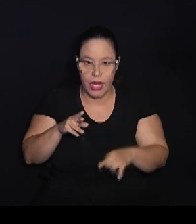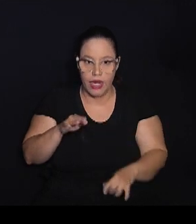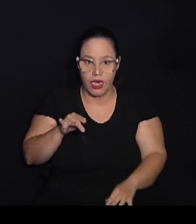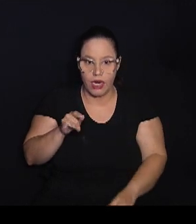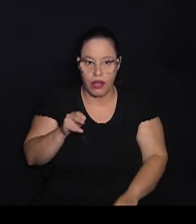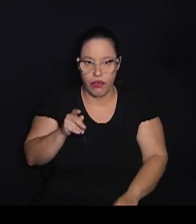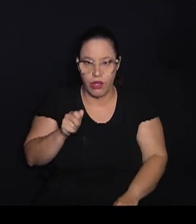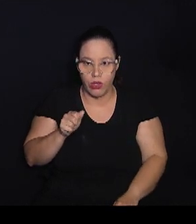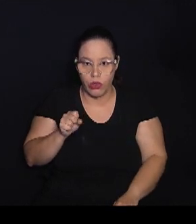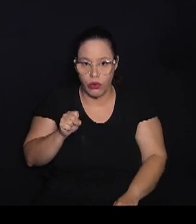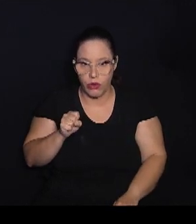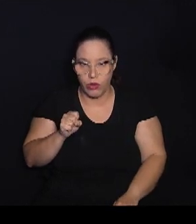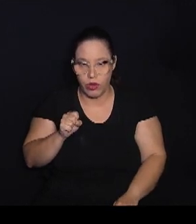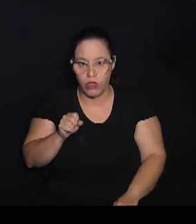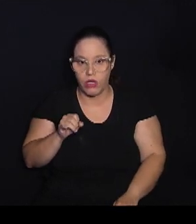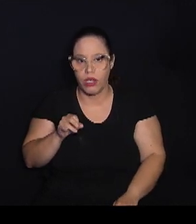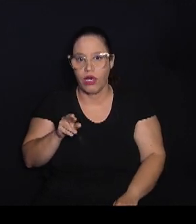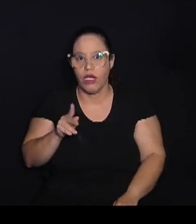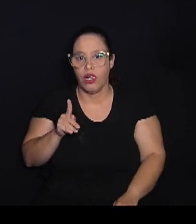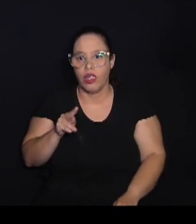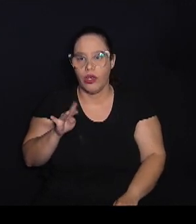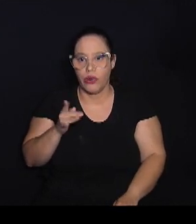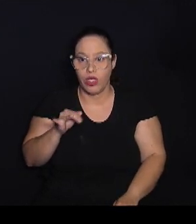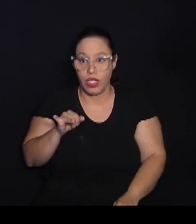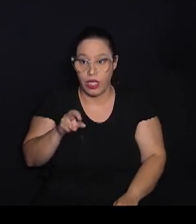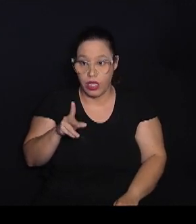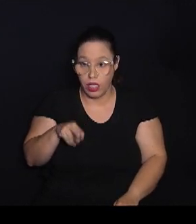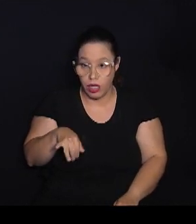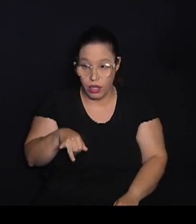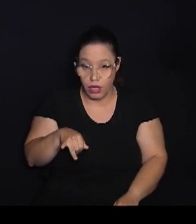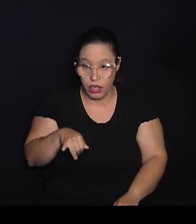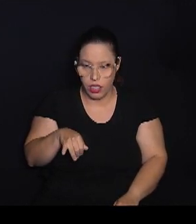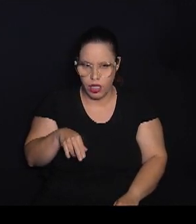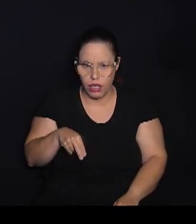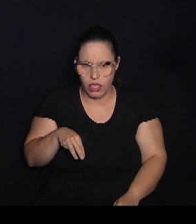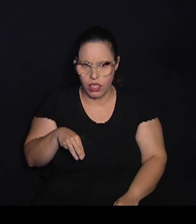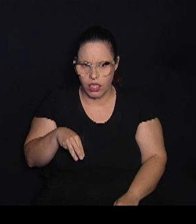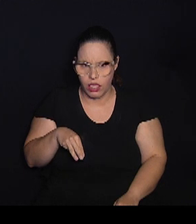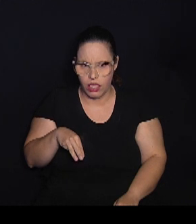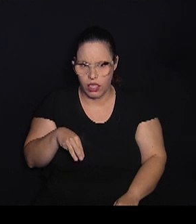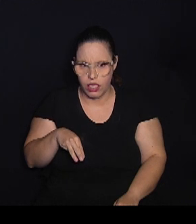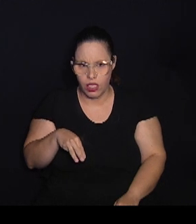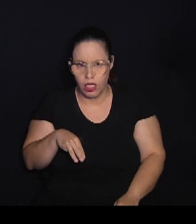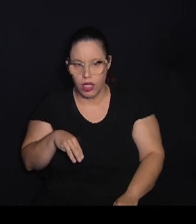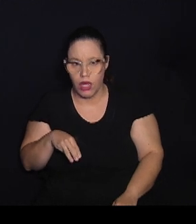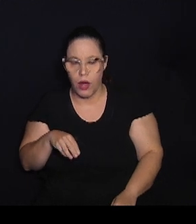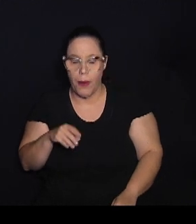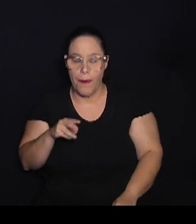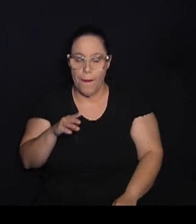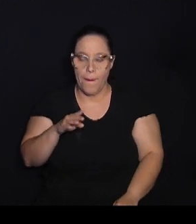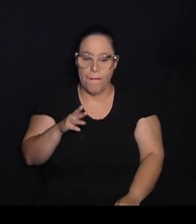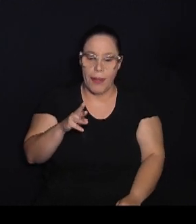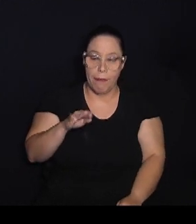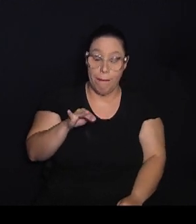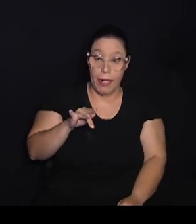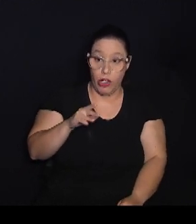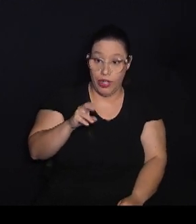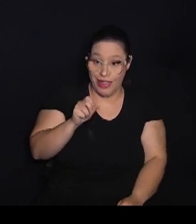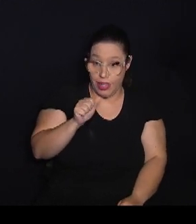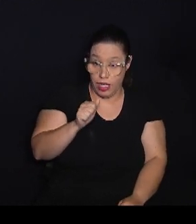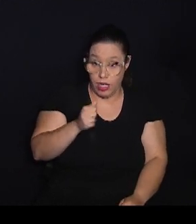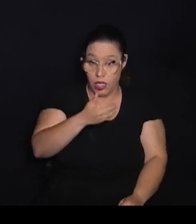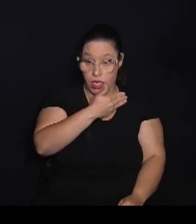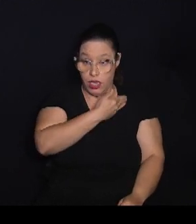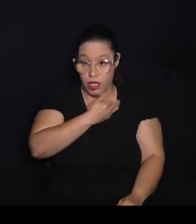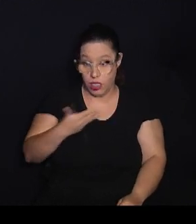tem um subtítulo impressões de uma viagem a Cord se você digitar no Google e digitar biblioteca do Senado eh tem um trabalho lá